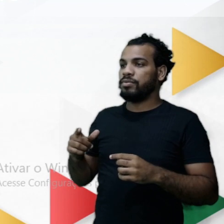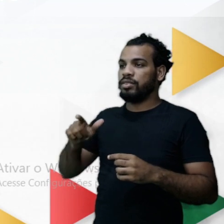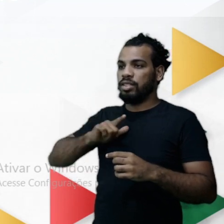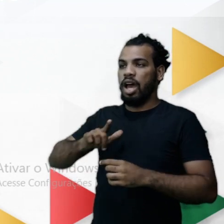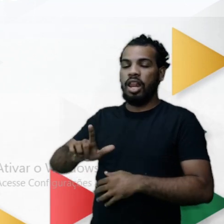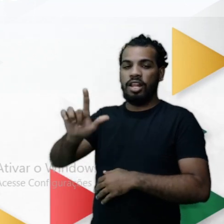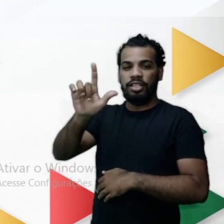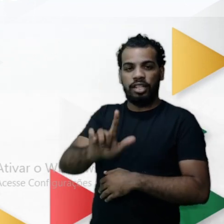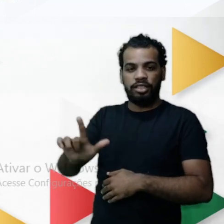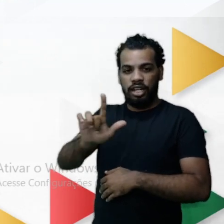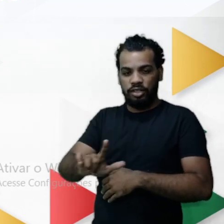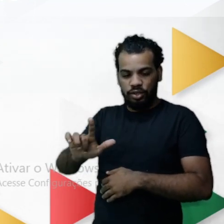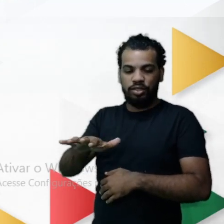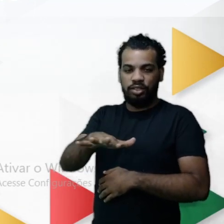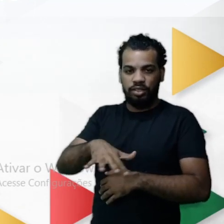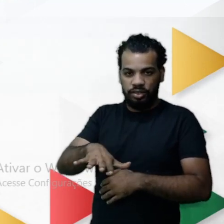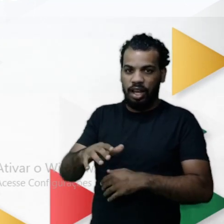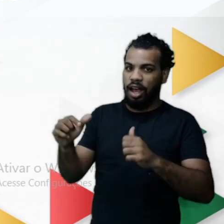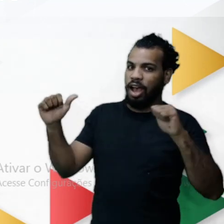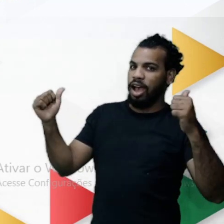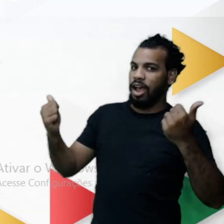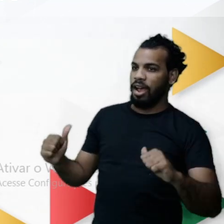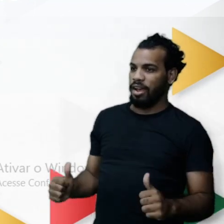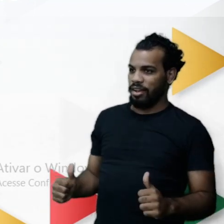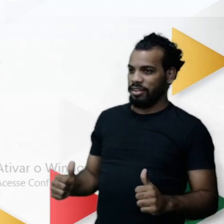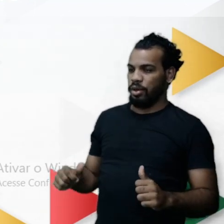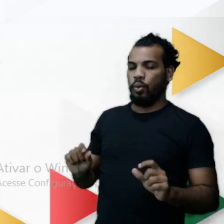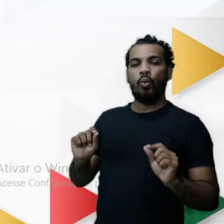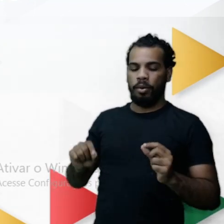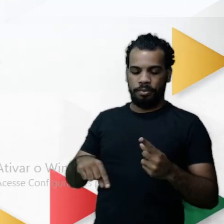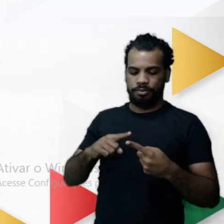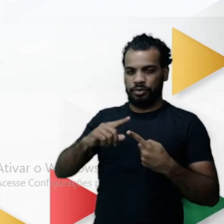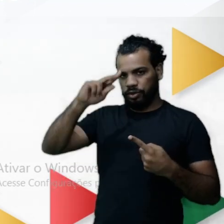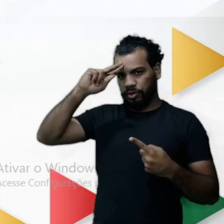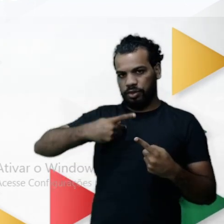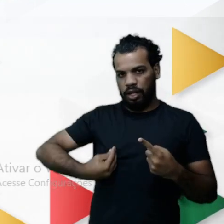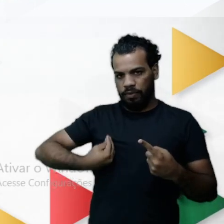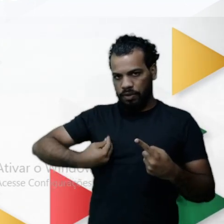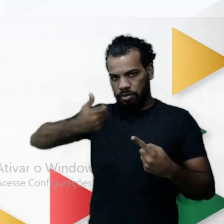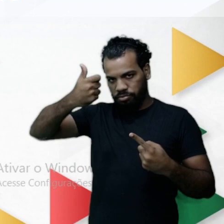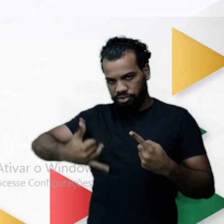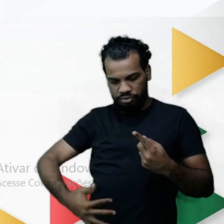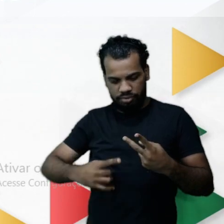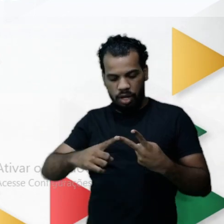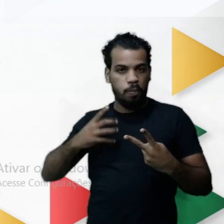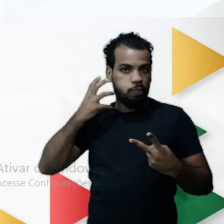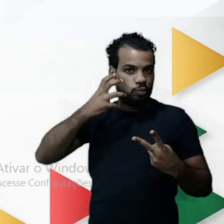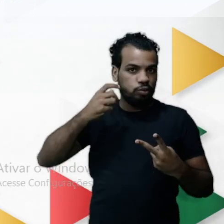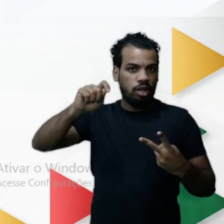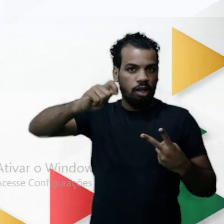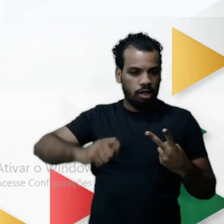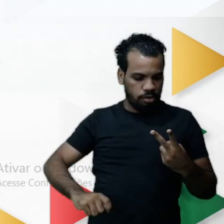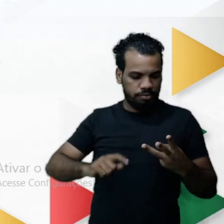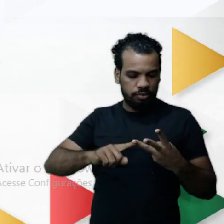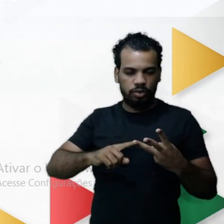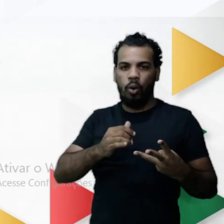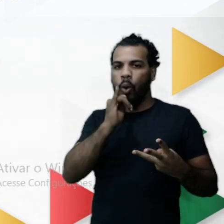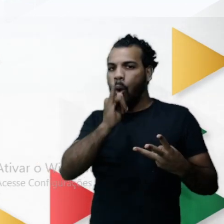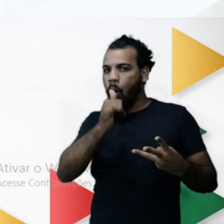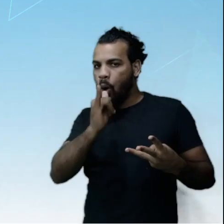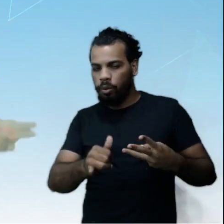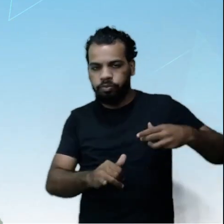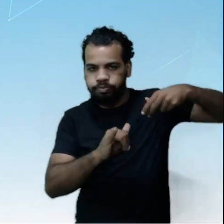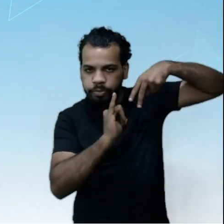literatura, certo? No mundo das artes, autobiografia, músicas, narrativas, contos, tudo